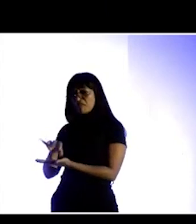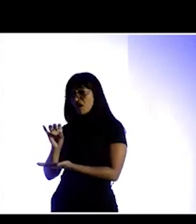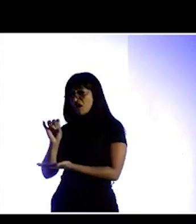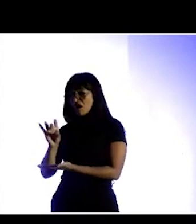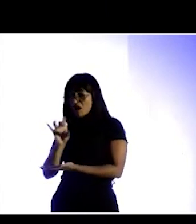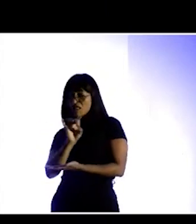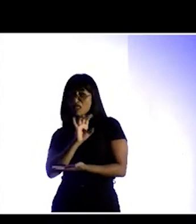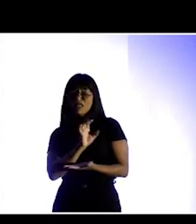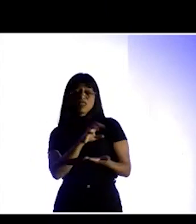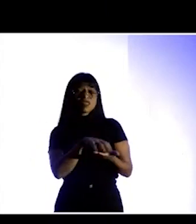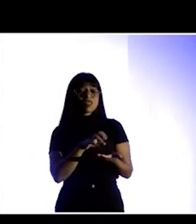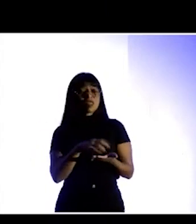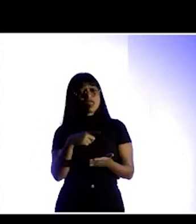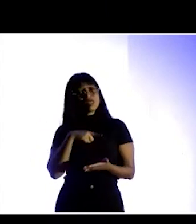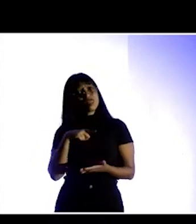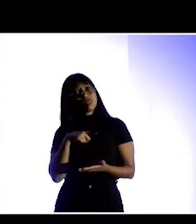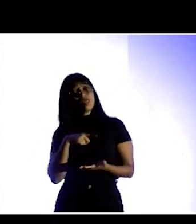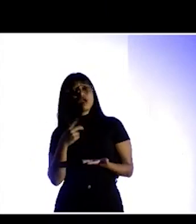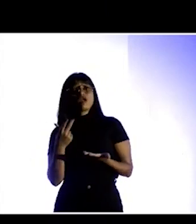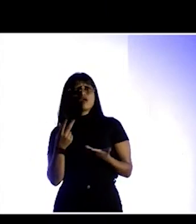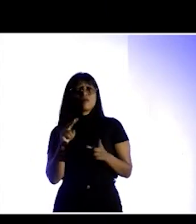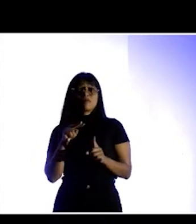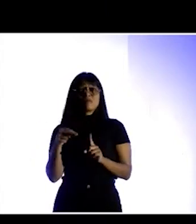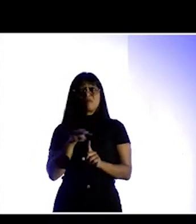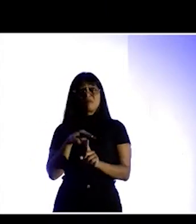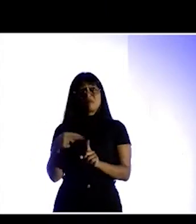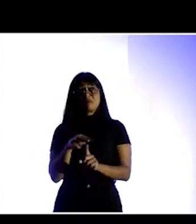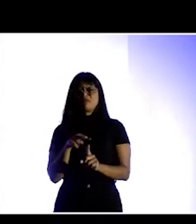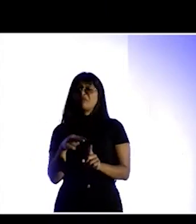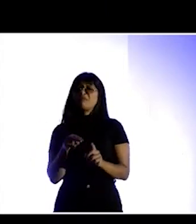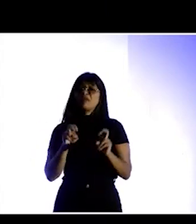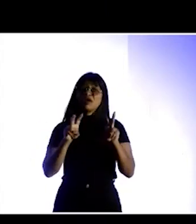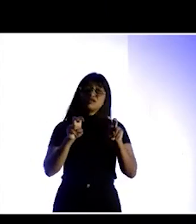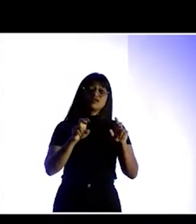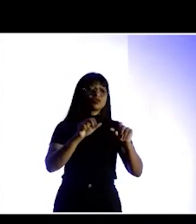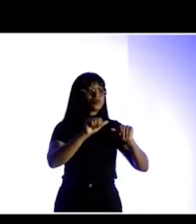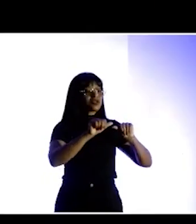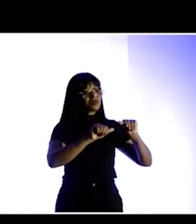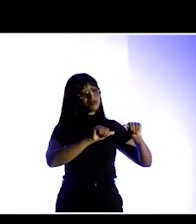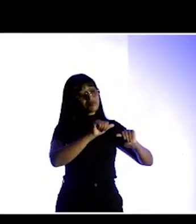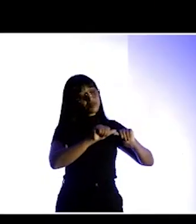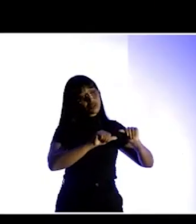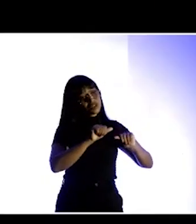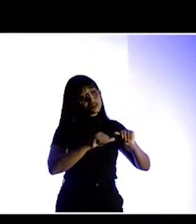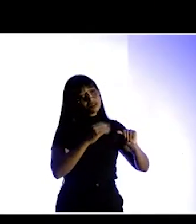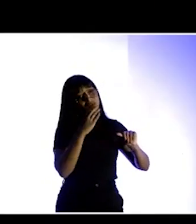de enxergar, de entender tanto a segurança hídrica como a questão da mudança do clima.